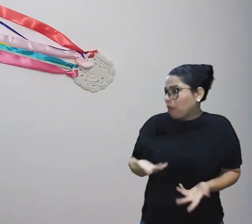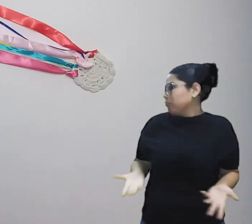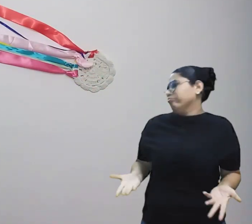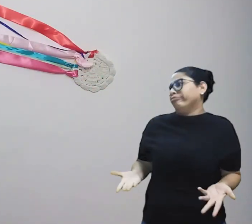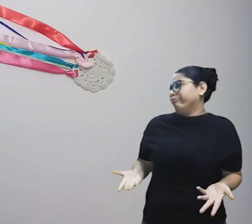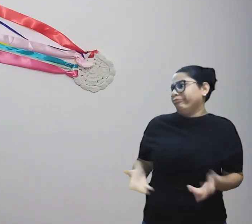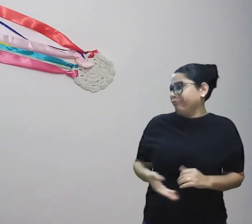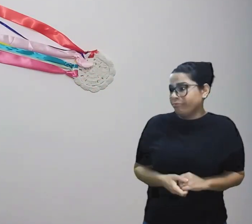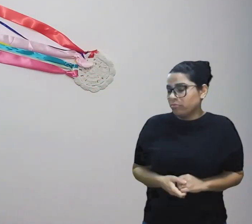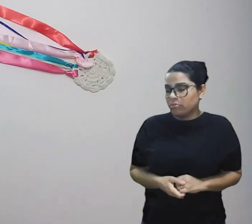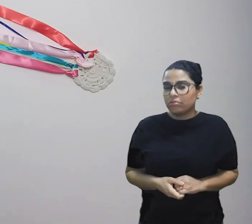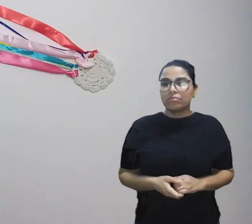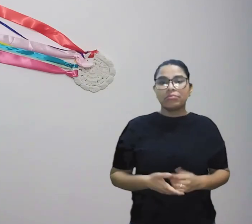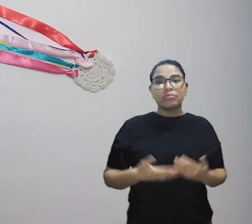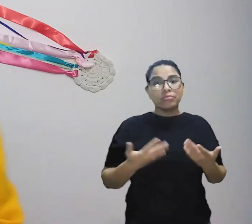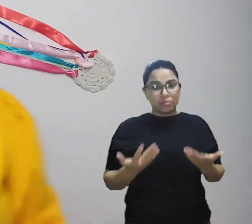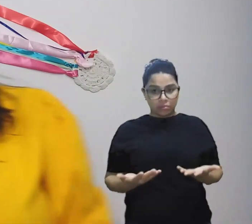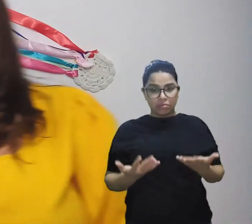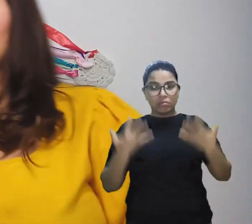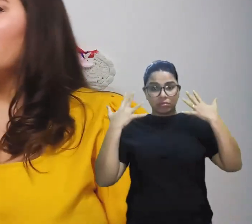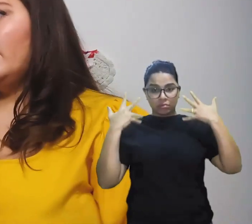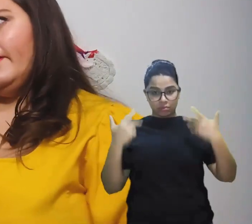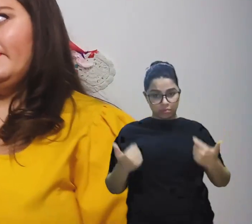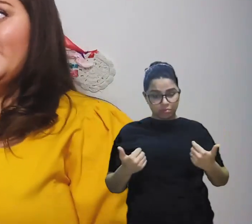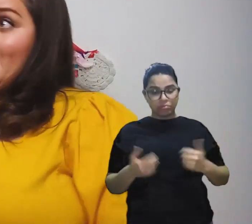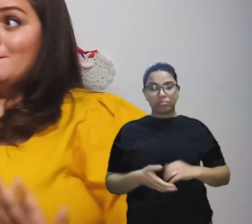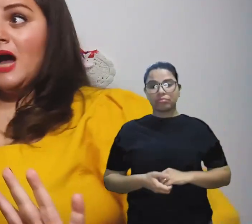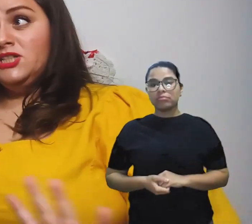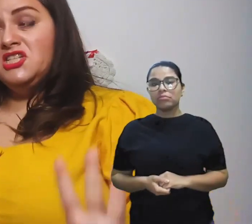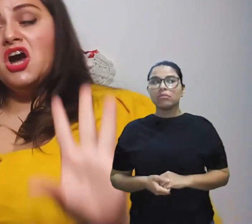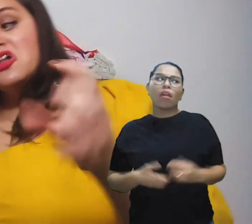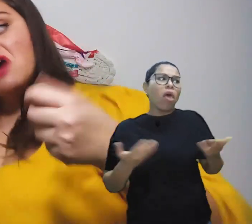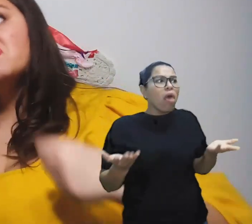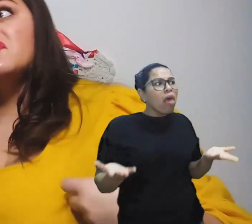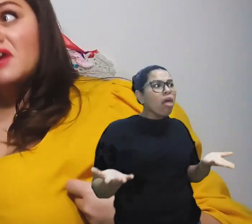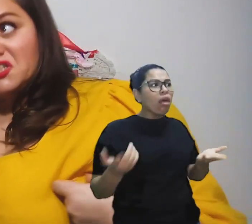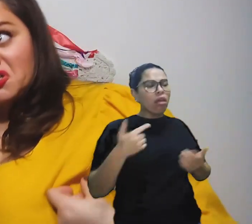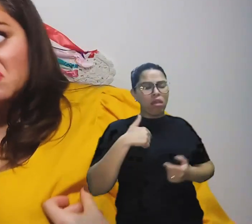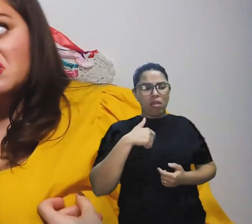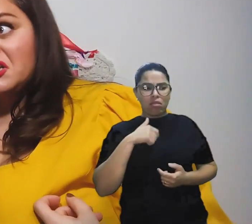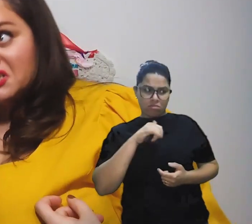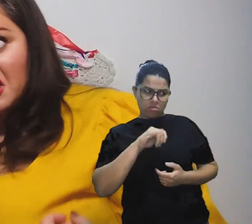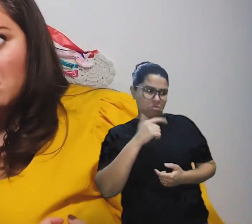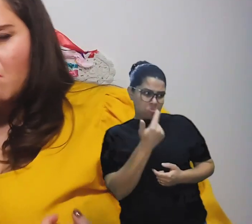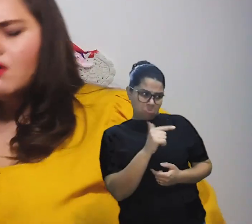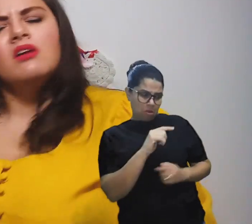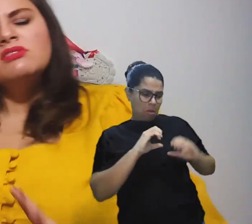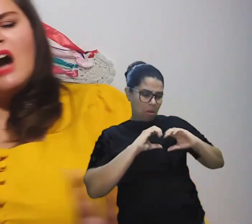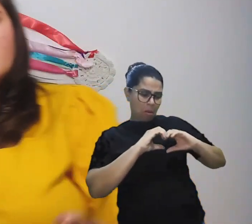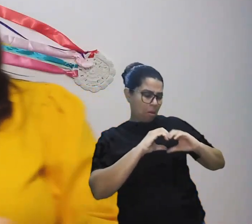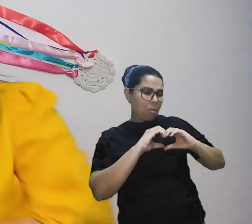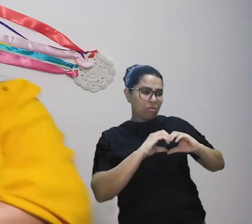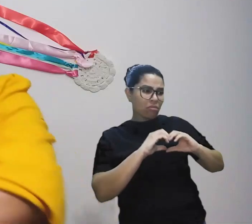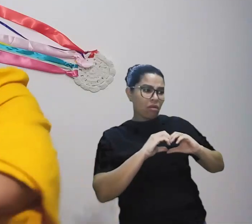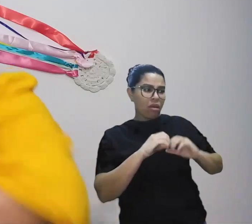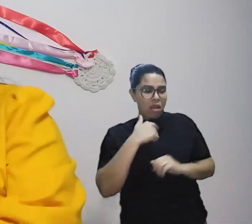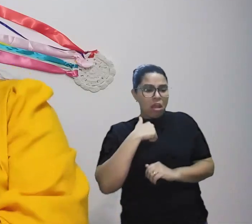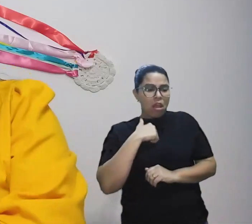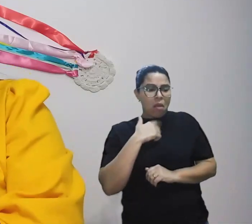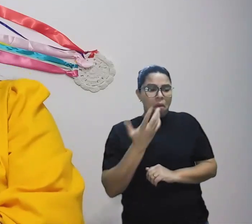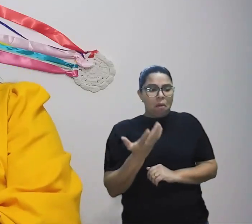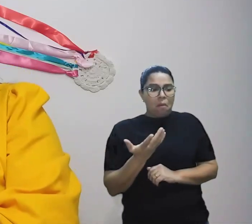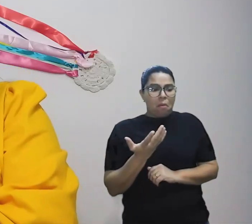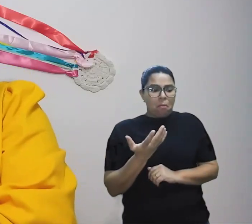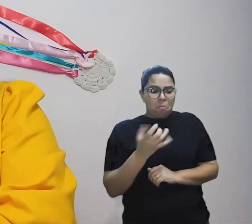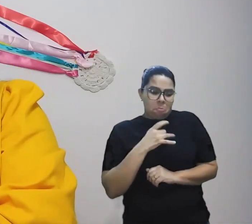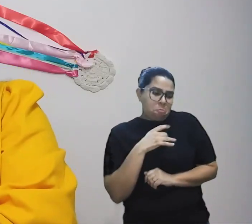O leão falou: mas se eu não tivesse coração, talvez eu não fosse